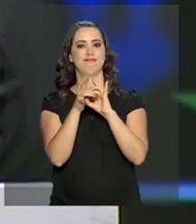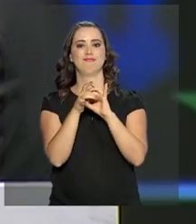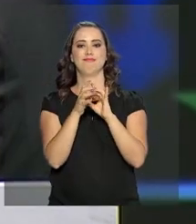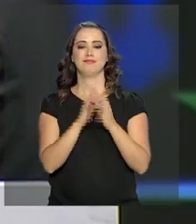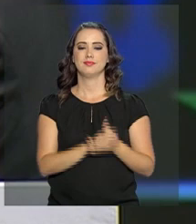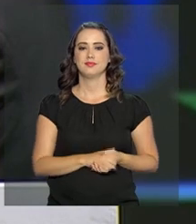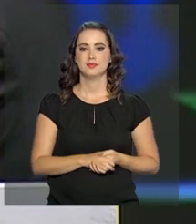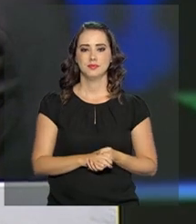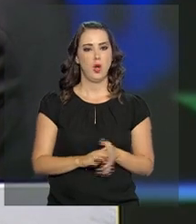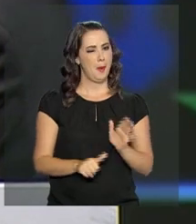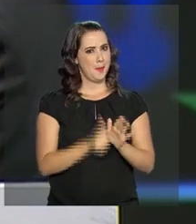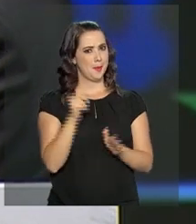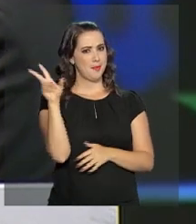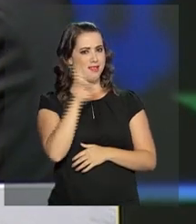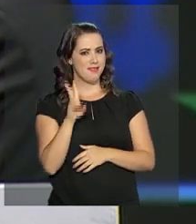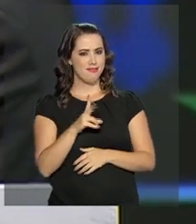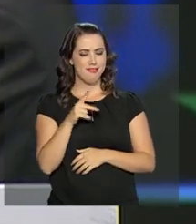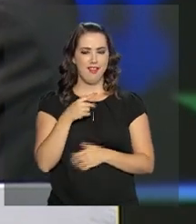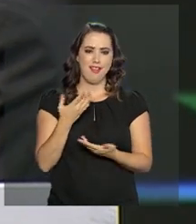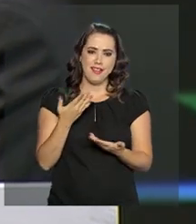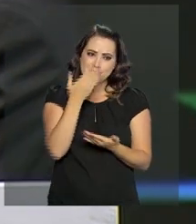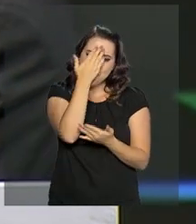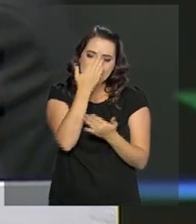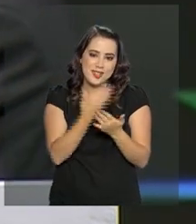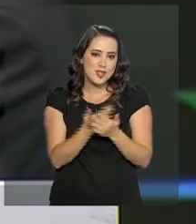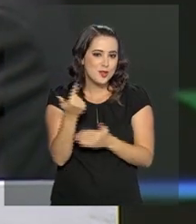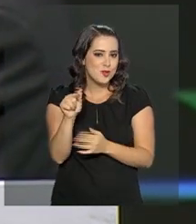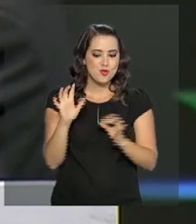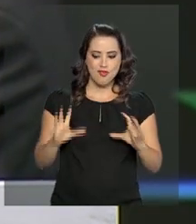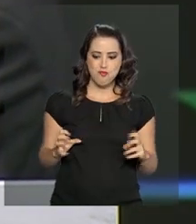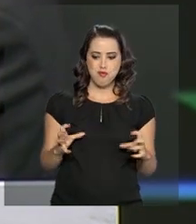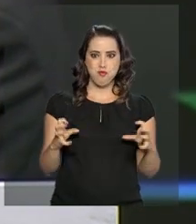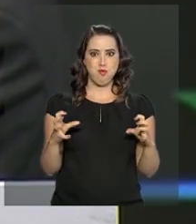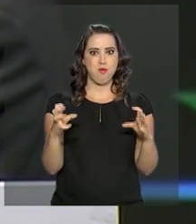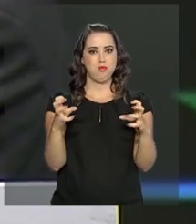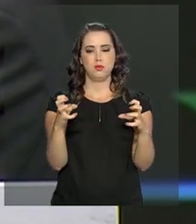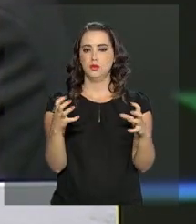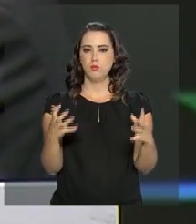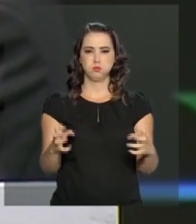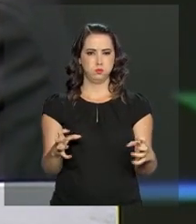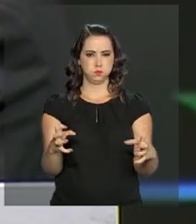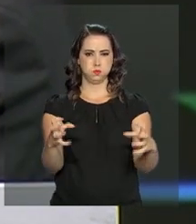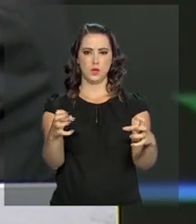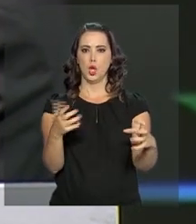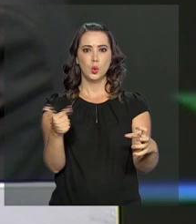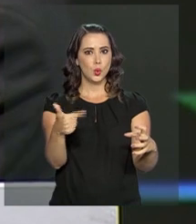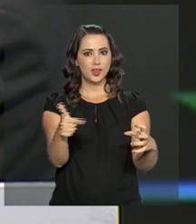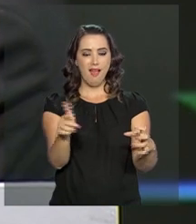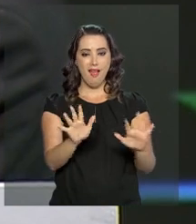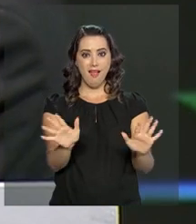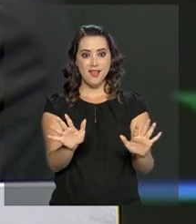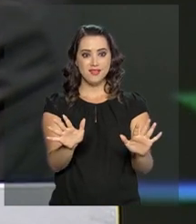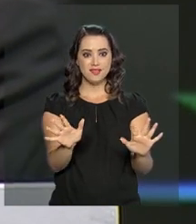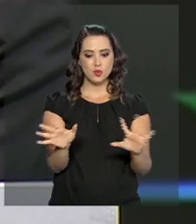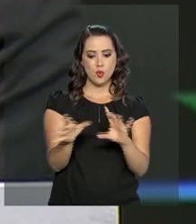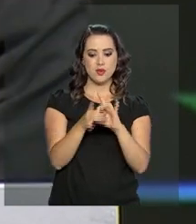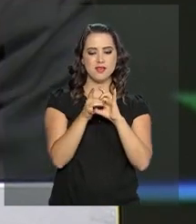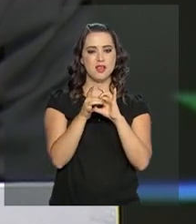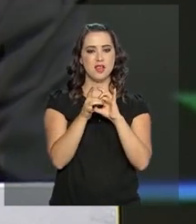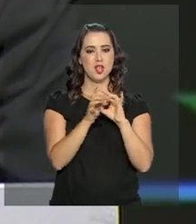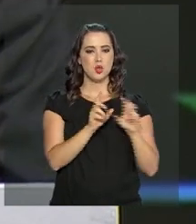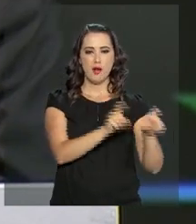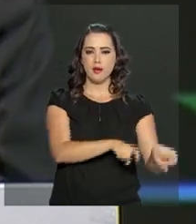Pela primeira vez, creio eu, não houve brigas entre a agricultura e o meio ambiente, não é? Houve uma conjugação